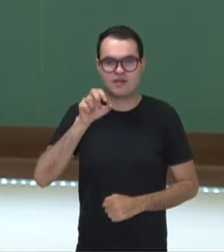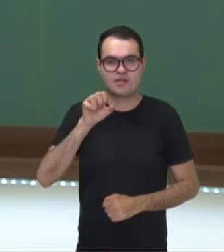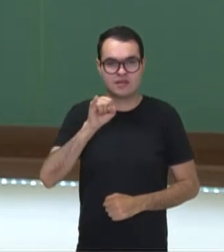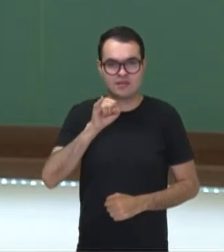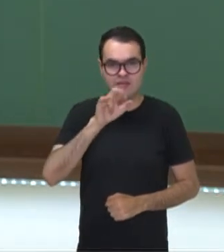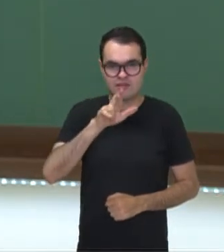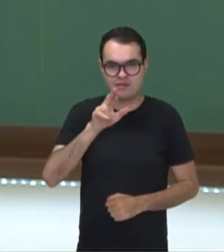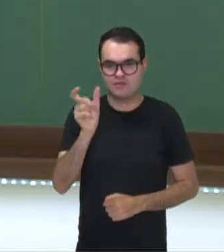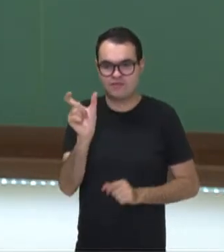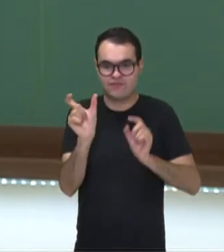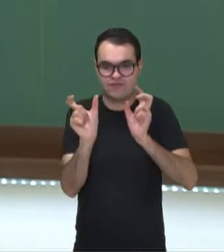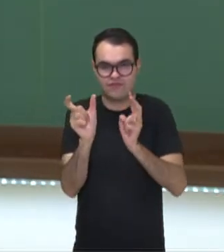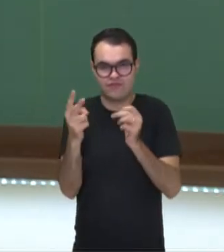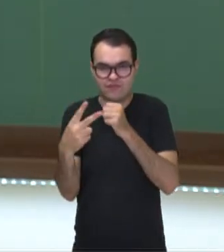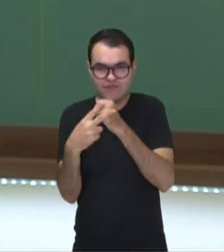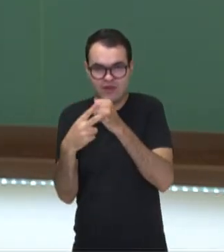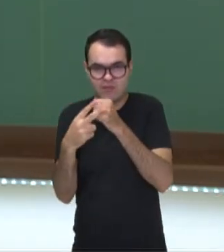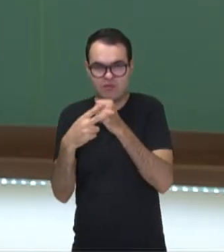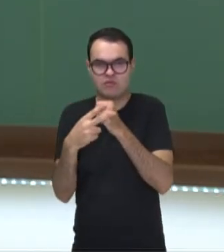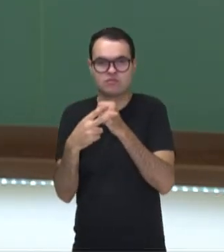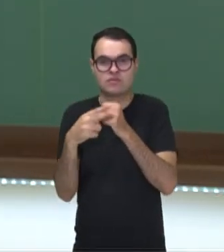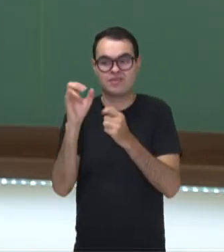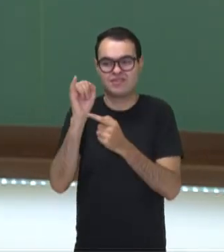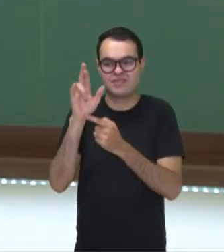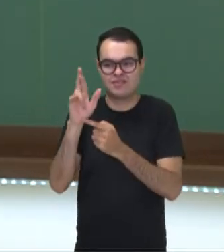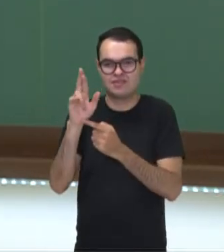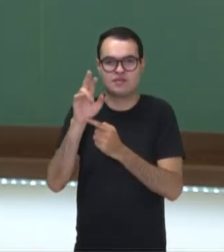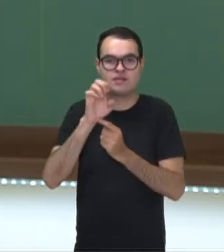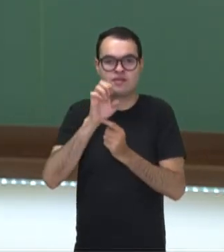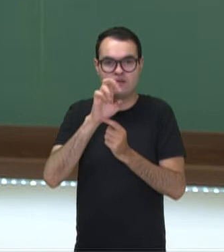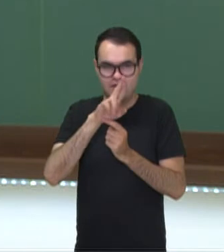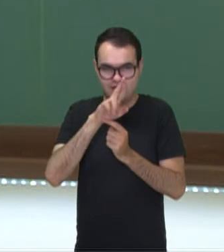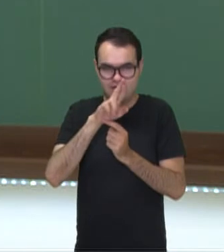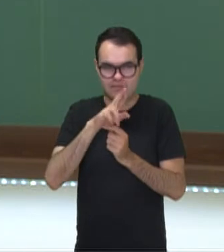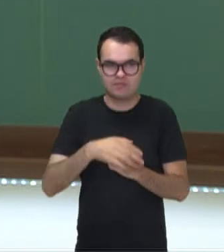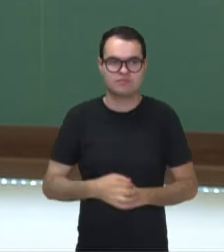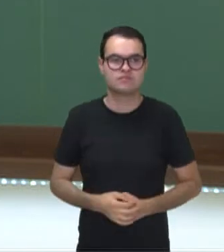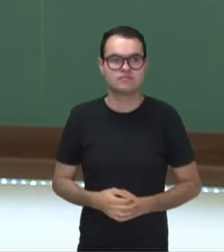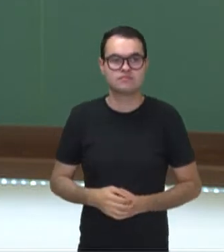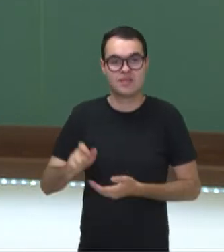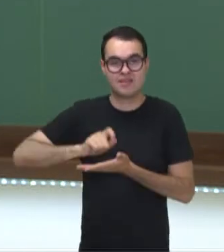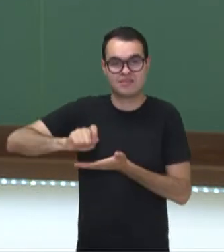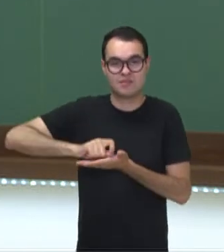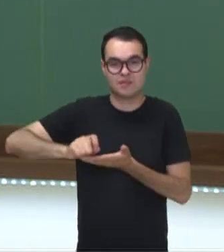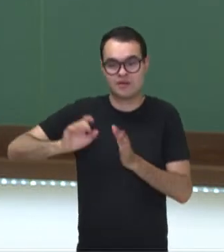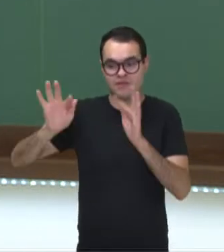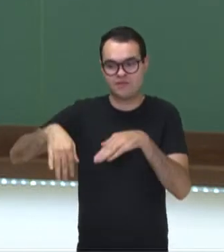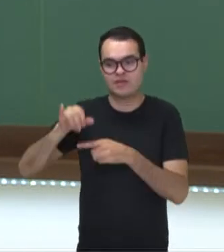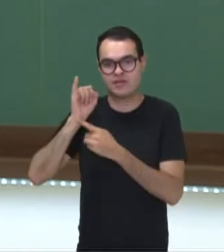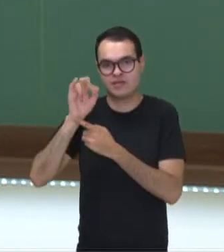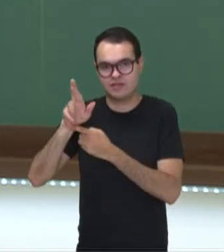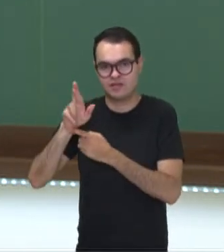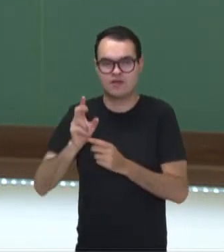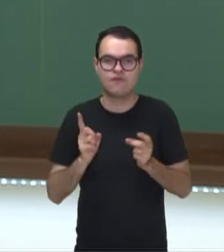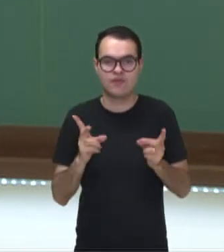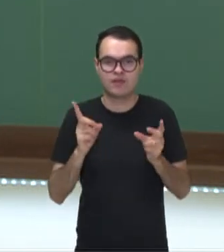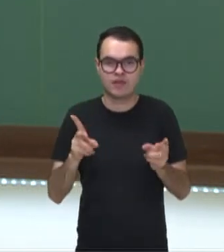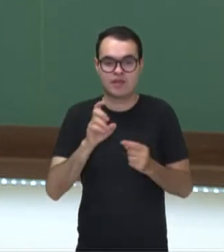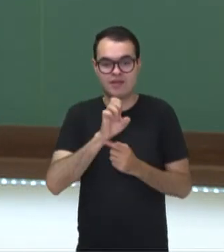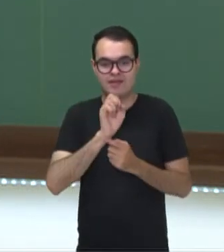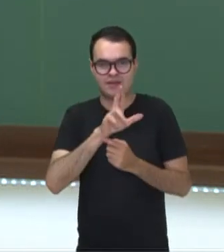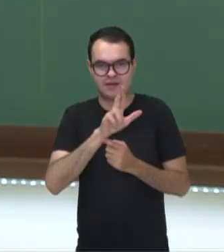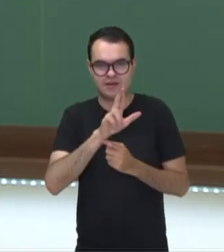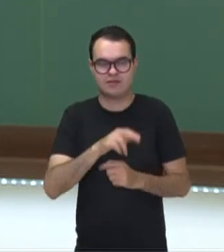explicação, verbo escrever, verbo vender. Escrever, terminados em ir. Vender, terminados